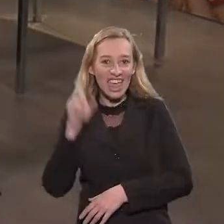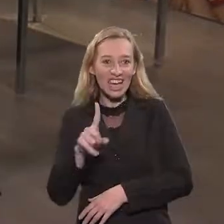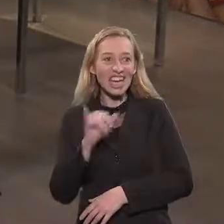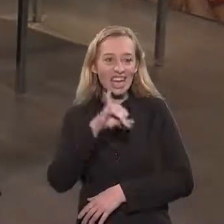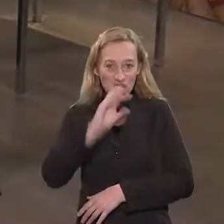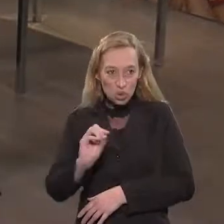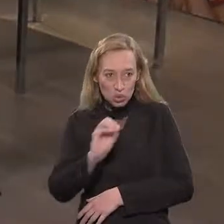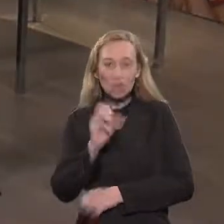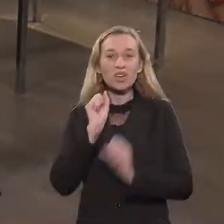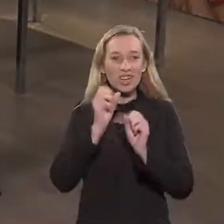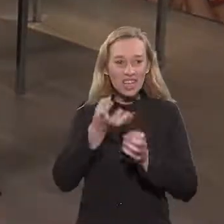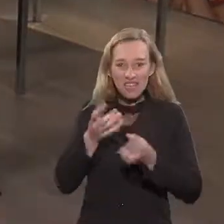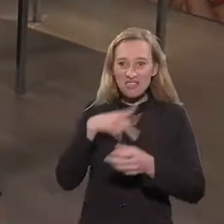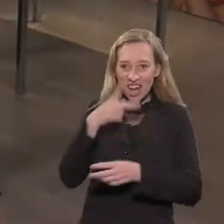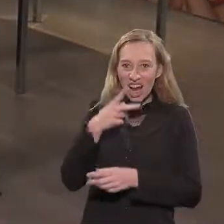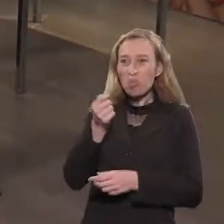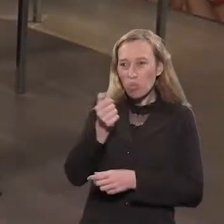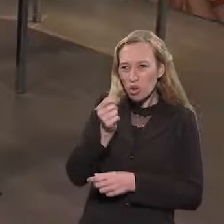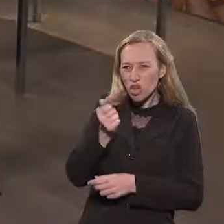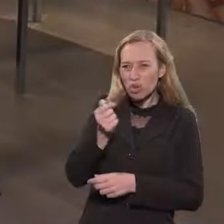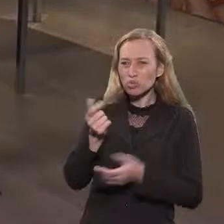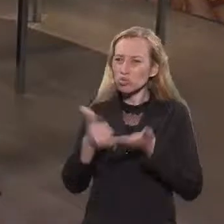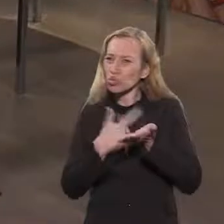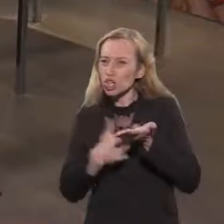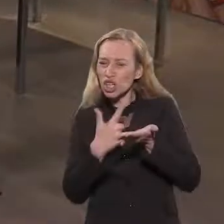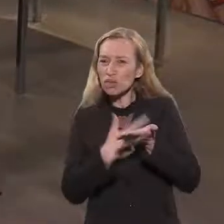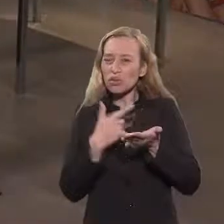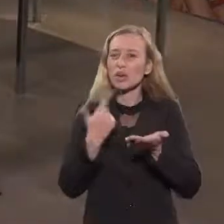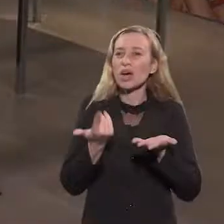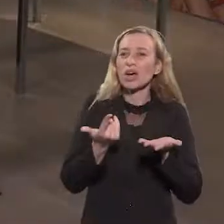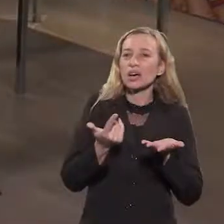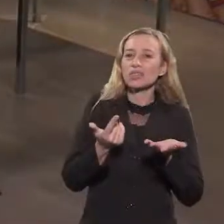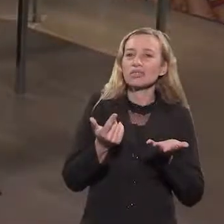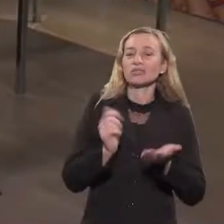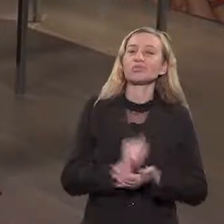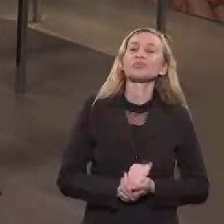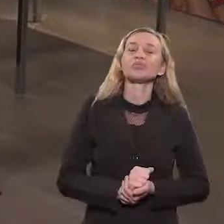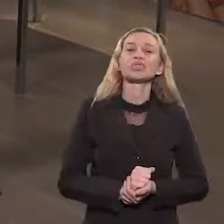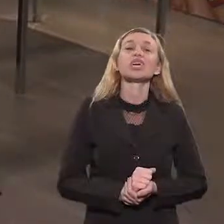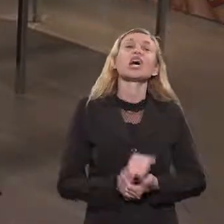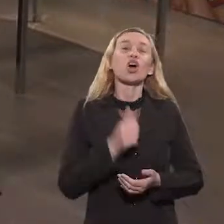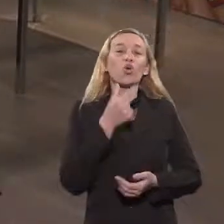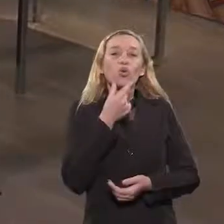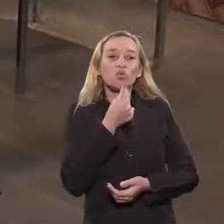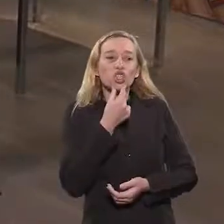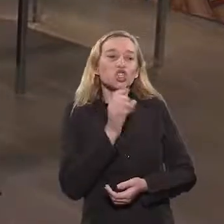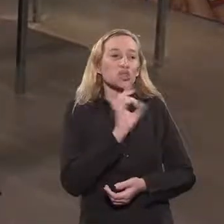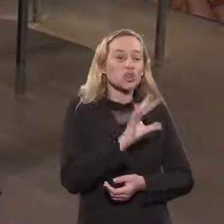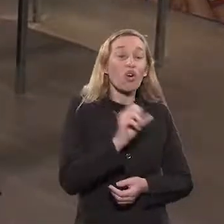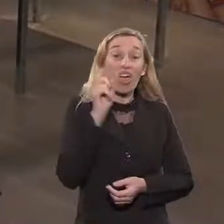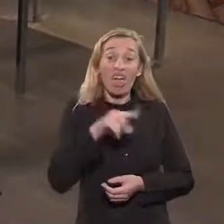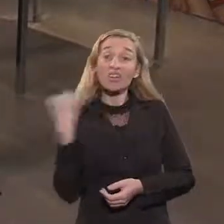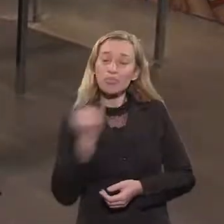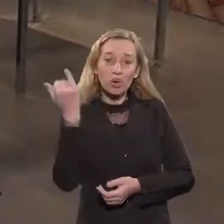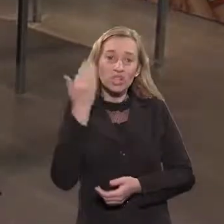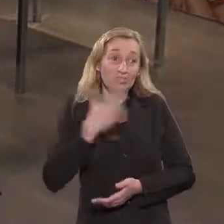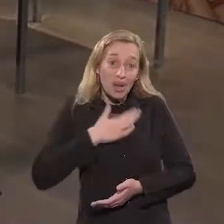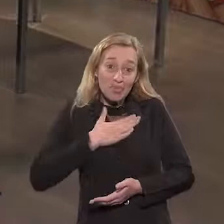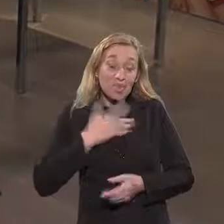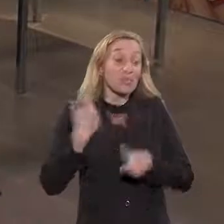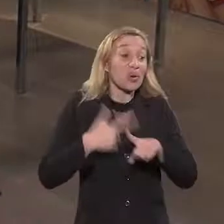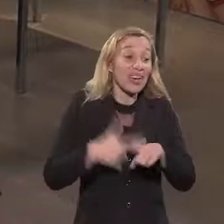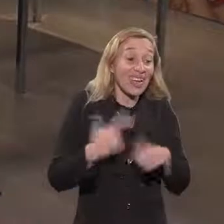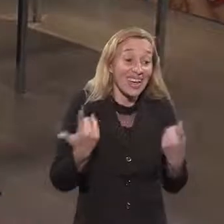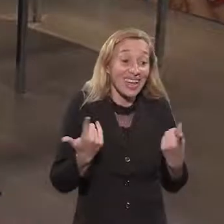isso, Andréia? Quer falar um pouquinho mais pra gente sobre esse livro tão bacana, essa temática? O Menino Só, ele é tão importante para mim,